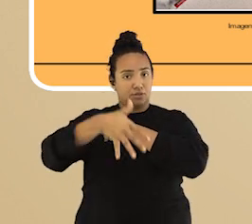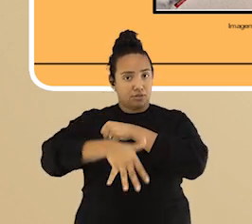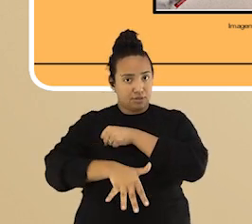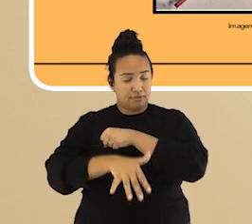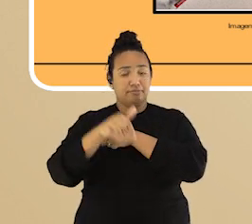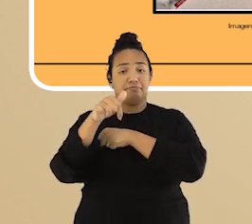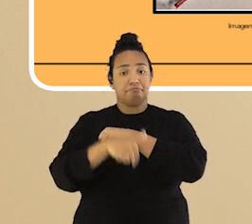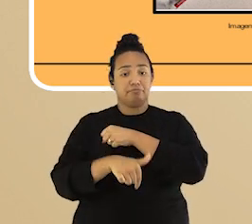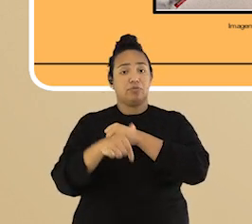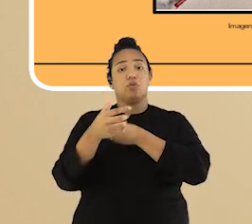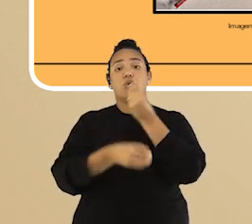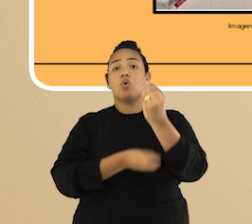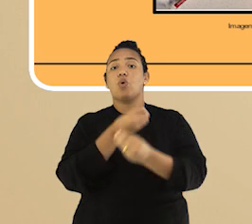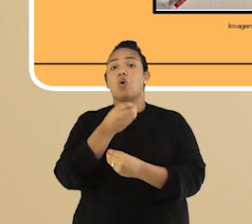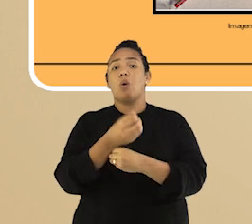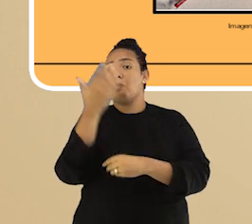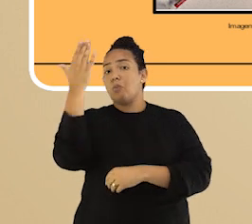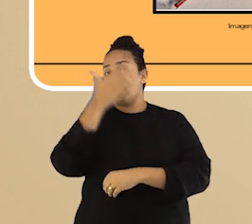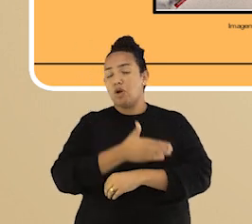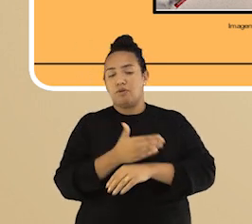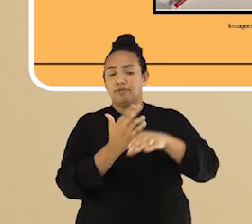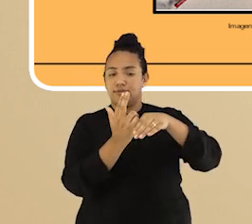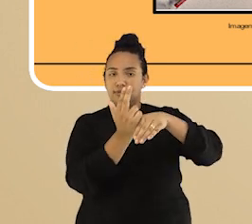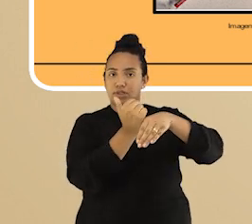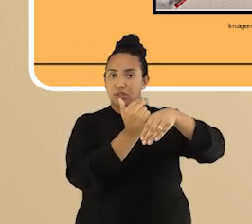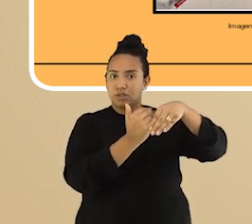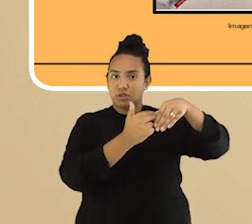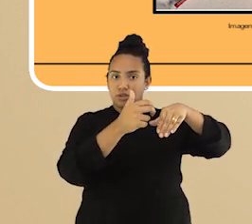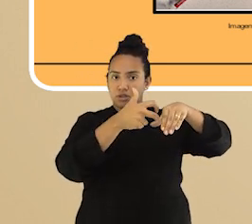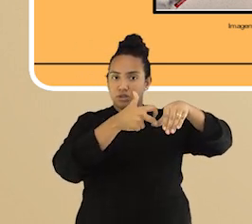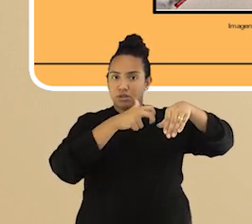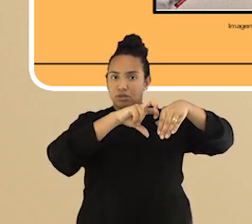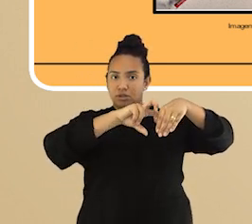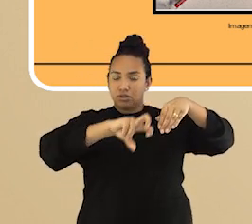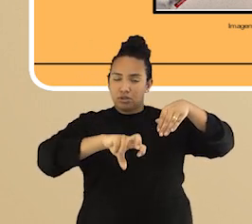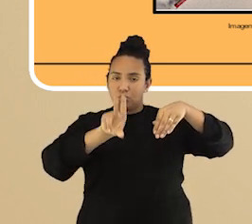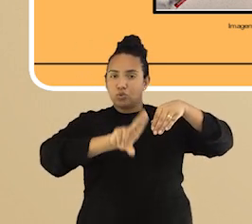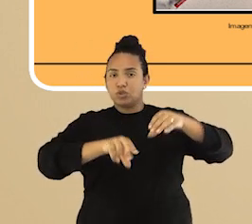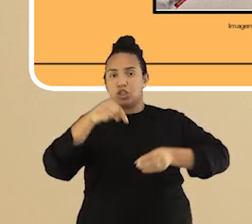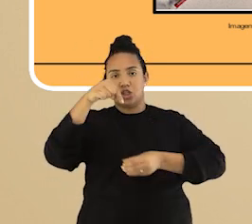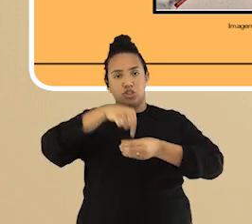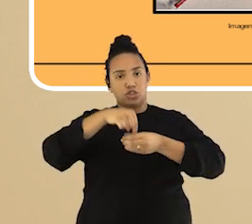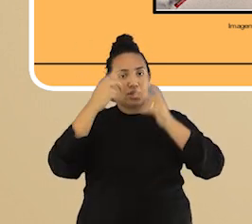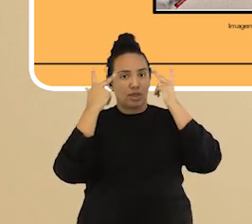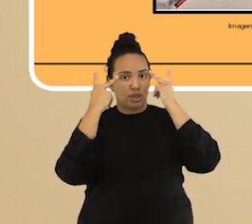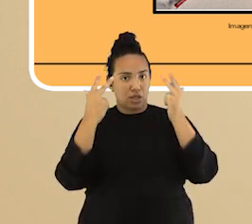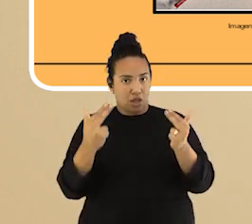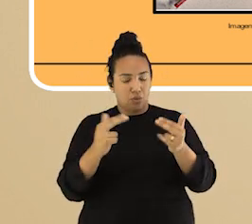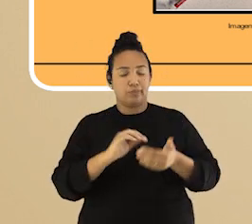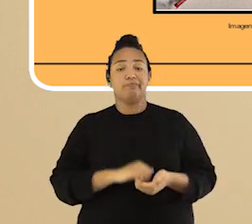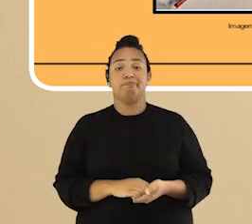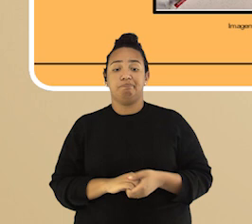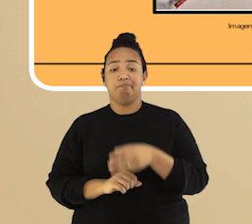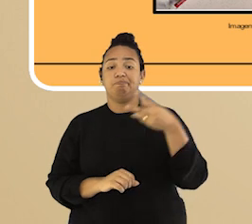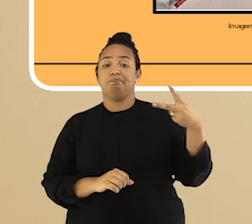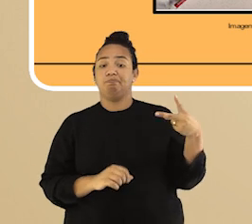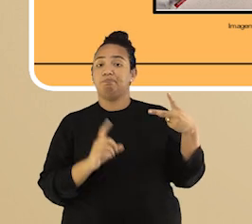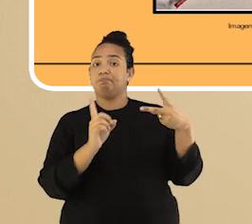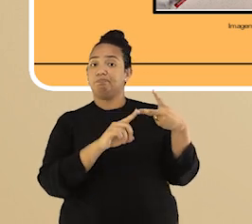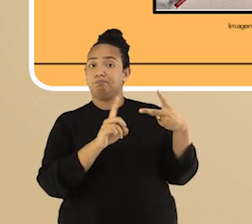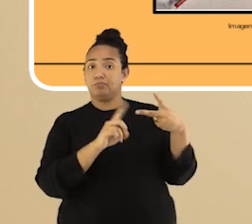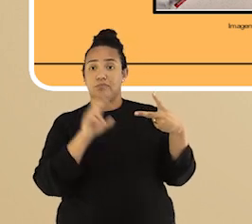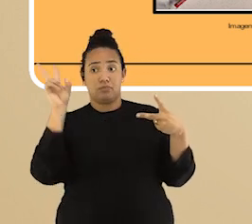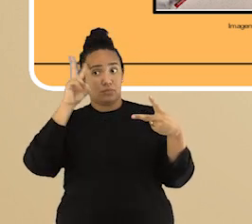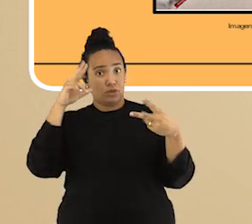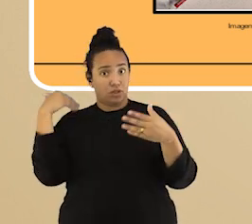registros foram feitos nas cavernas através de pigmentos naturais. Outro momento importante da